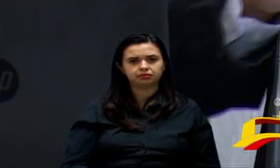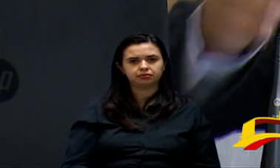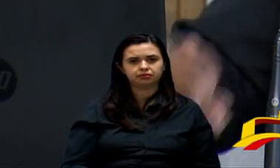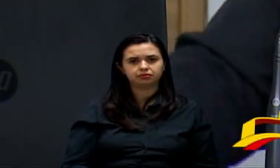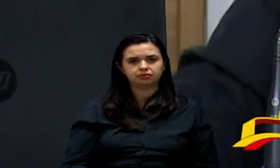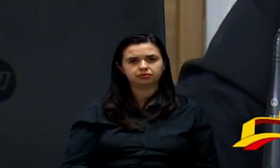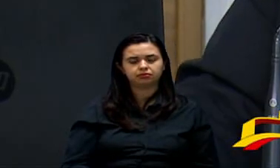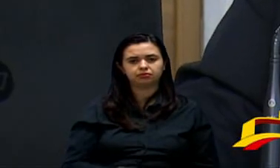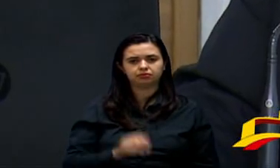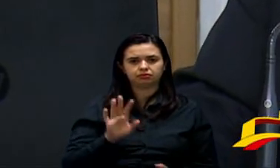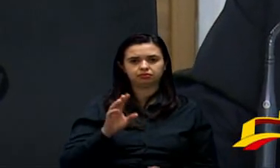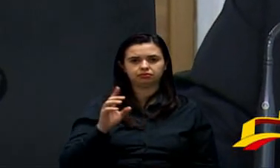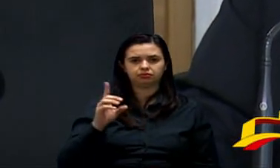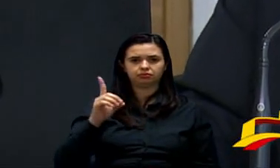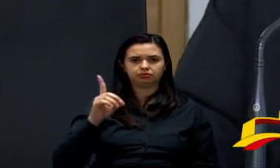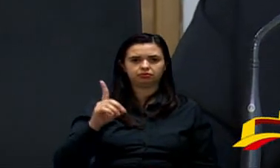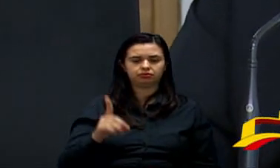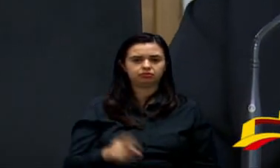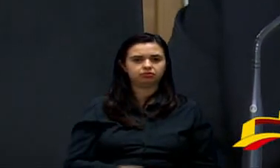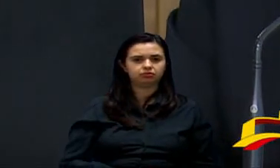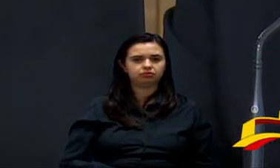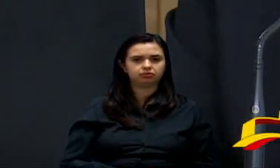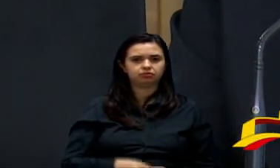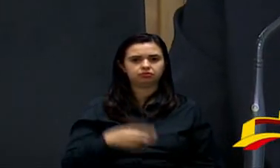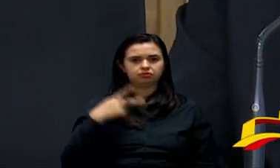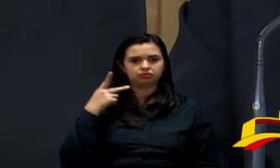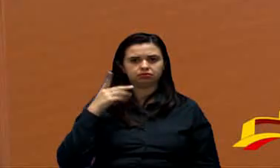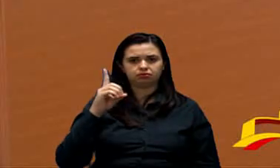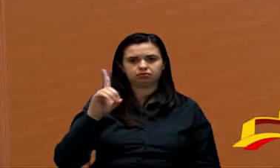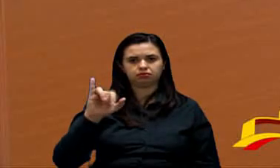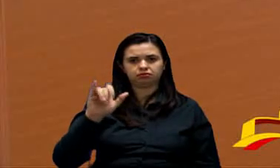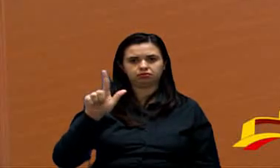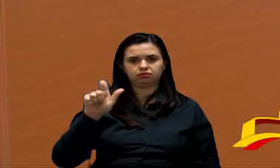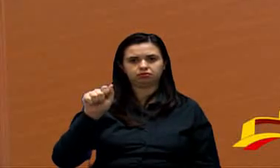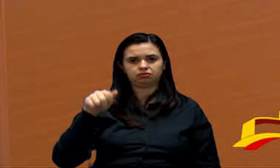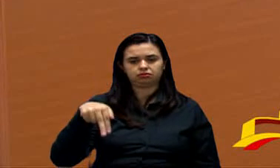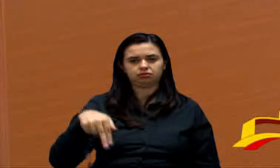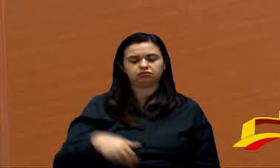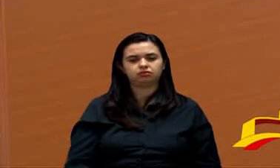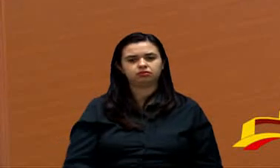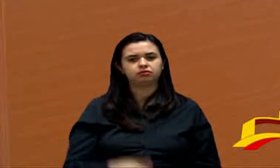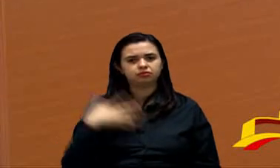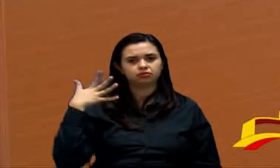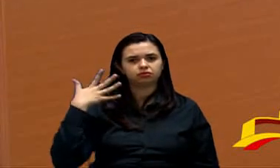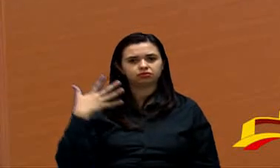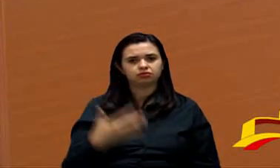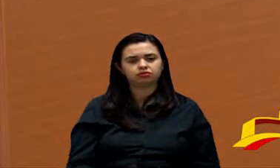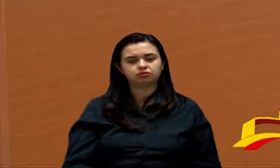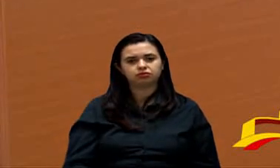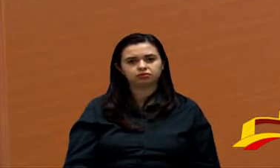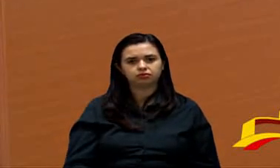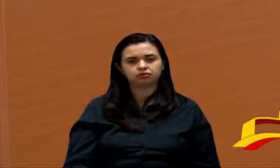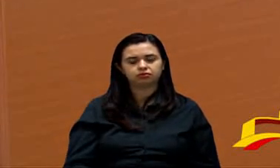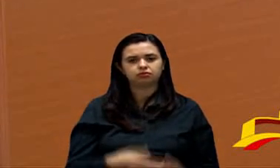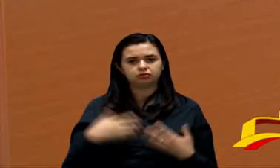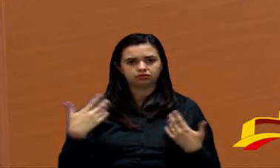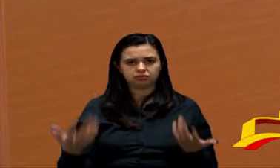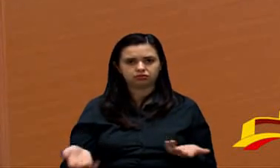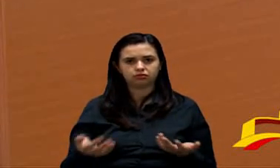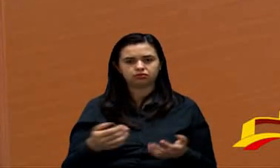Questão de ordem, senhor presidente. Com a palavra... o autor da moção. Senhoras e senhores,